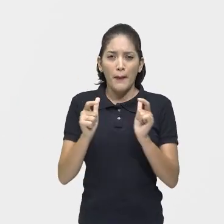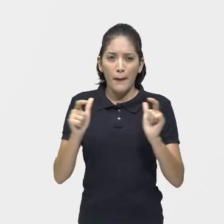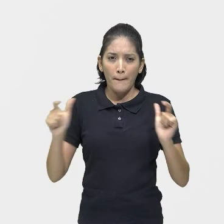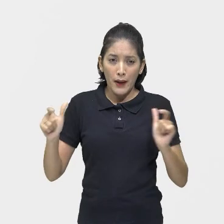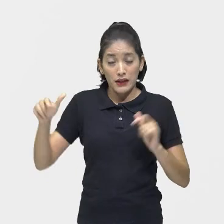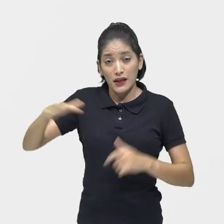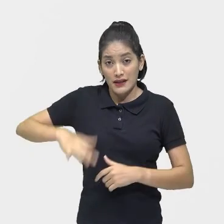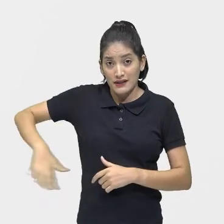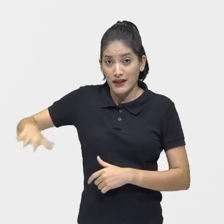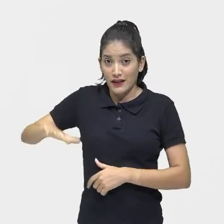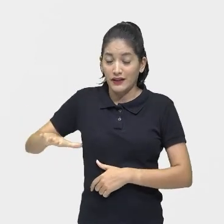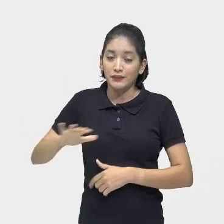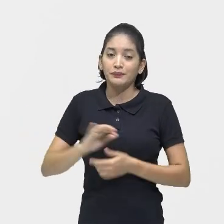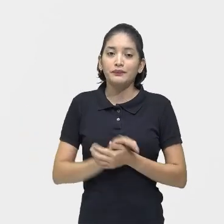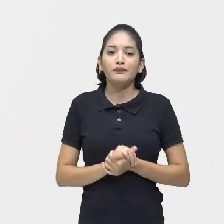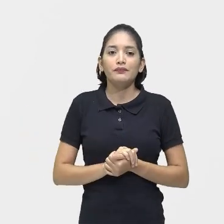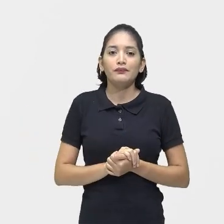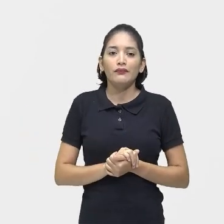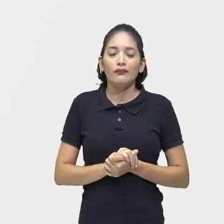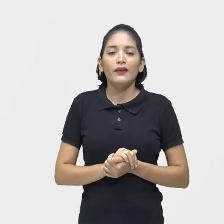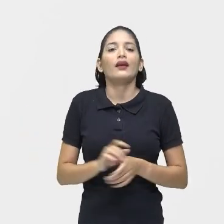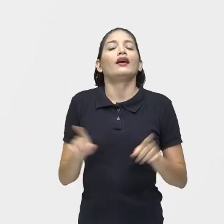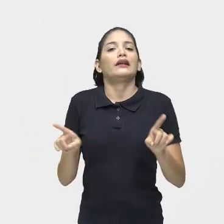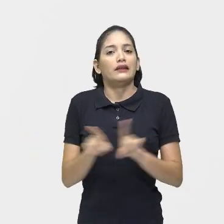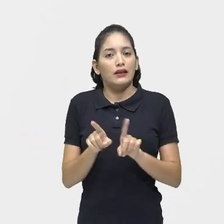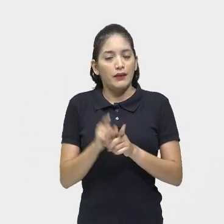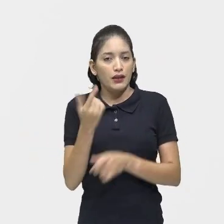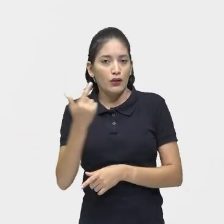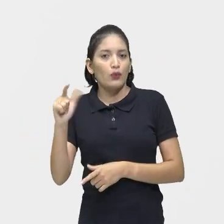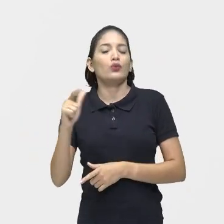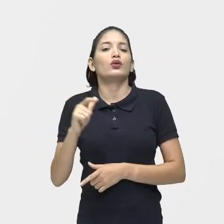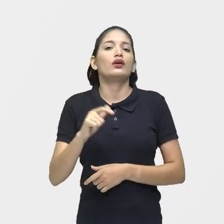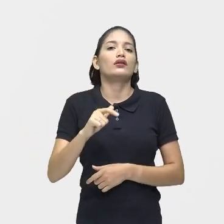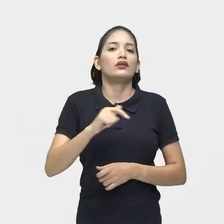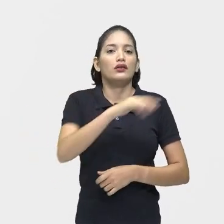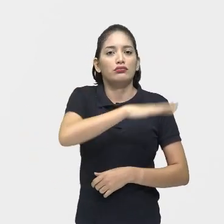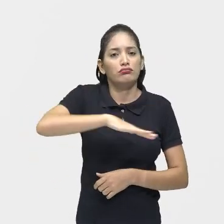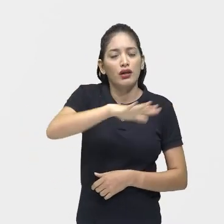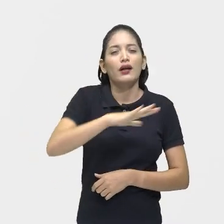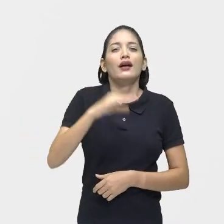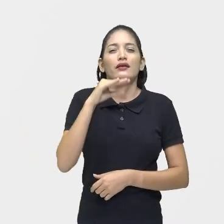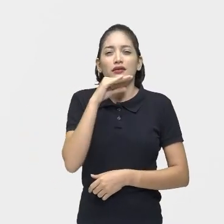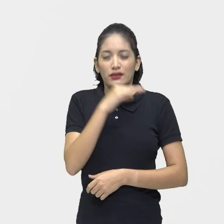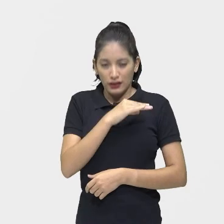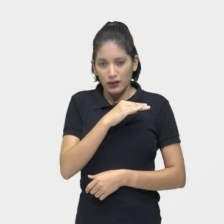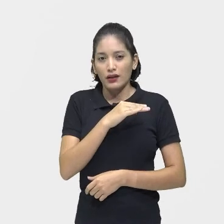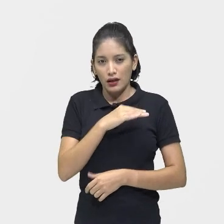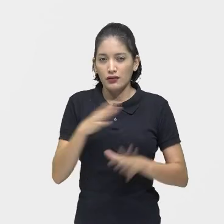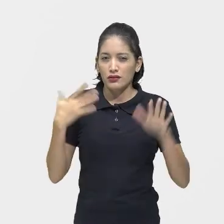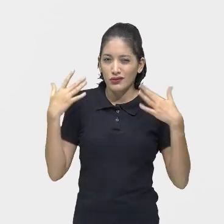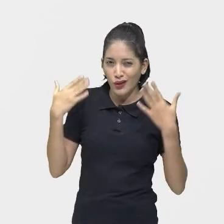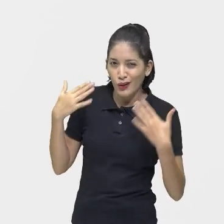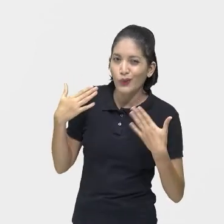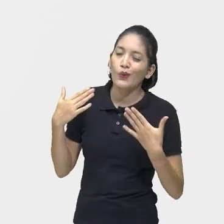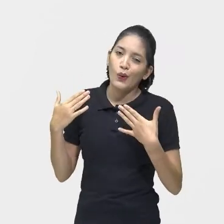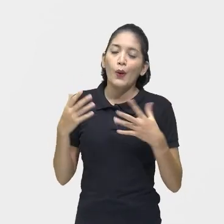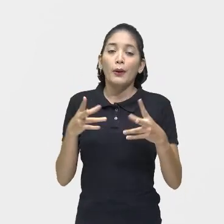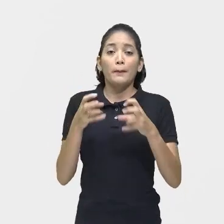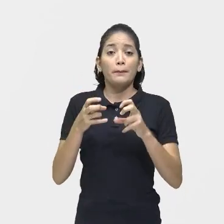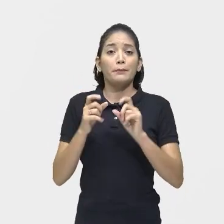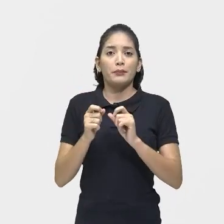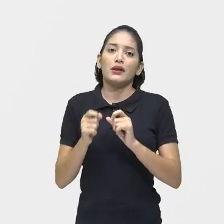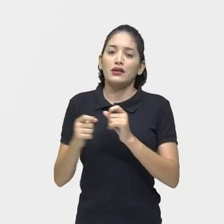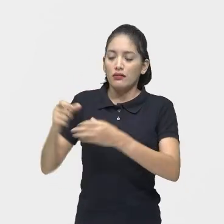nessa região, tá bom? Aí temos também outras áreas, né, de clima mais quente, né, onde a gente observa também